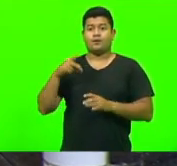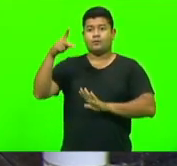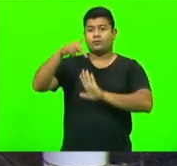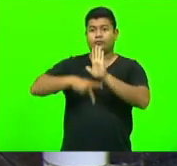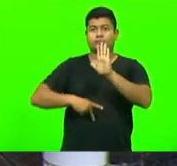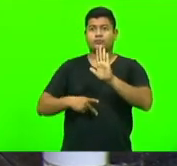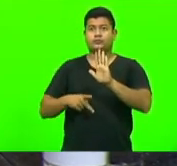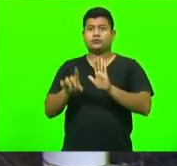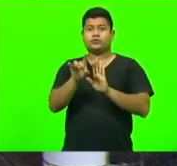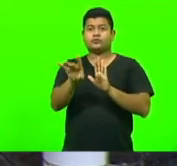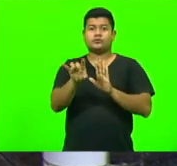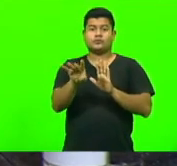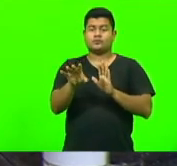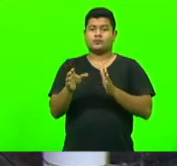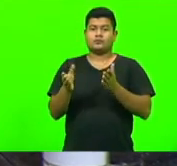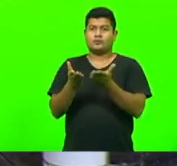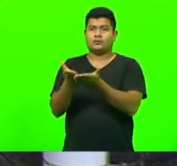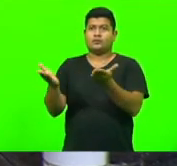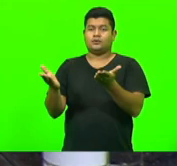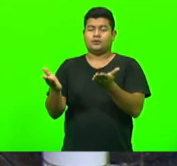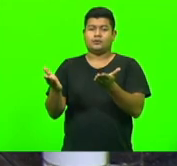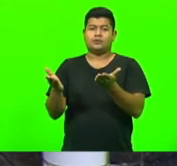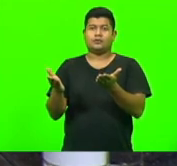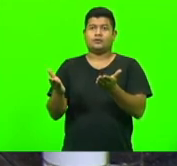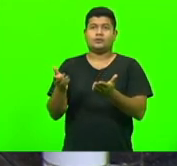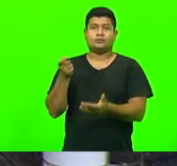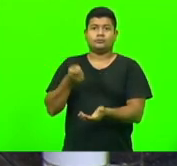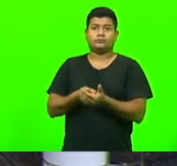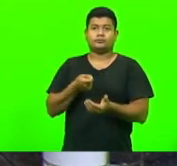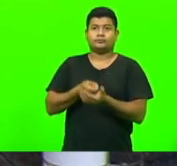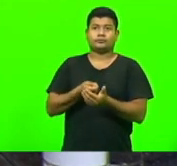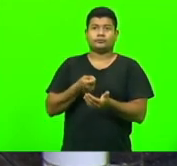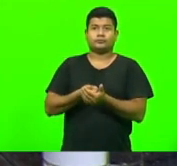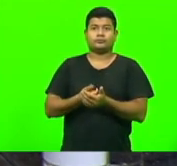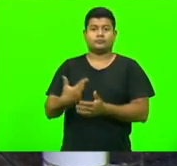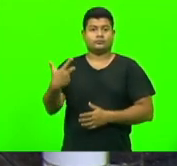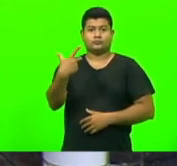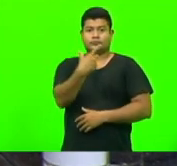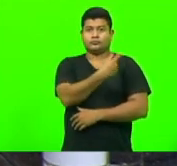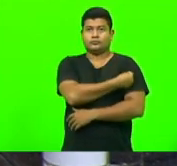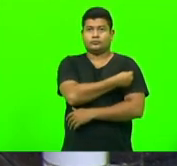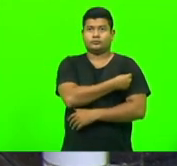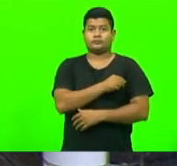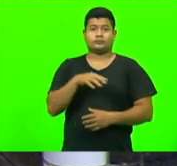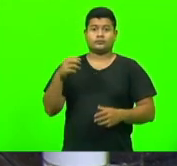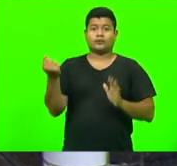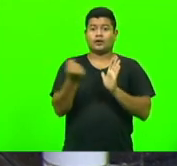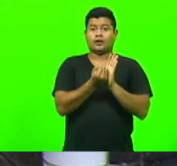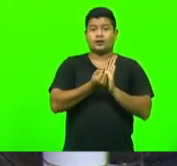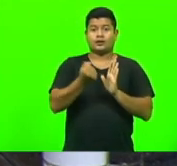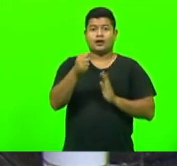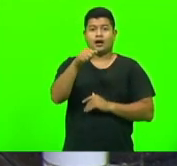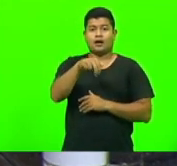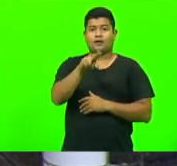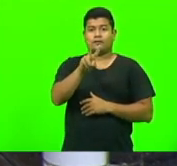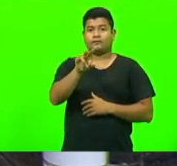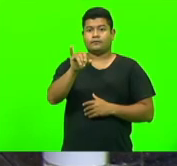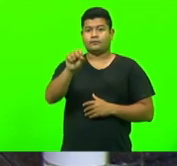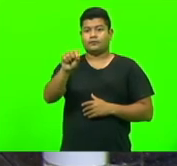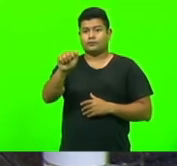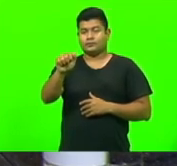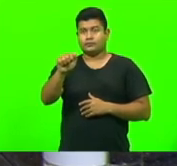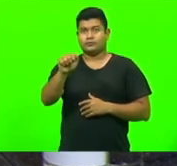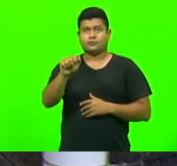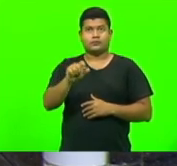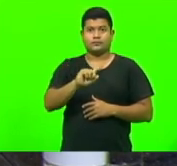só a obrigatoriedade sobre vacinas registradas pela Anvisa, né? Só para deixar claro